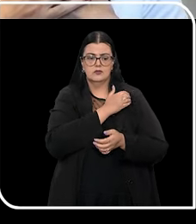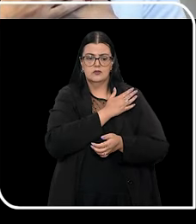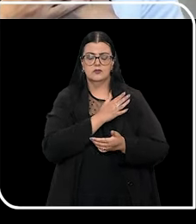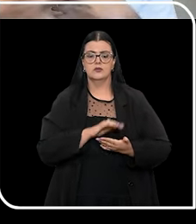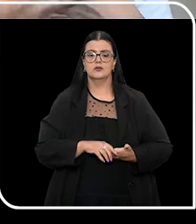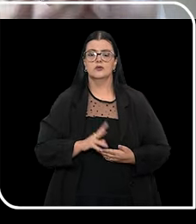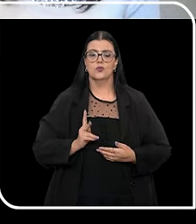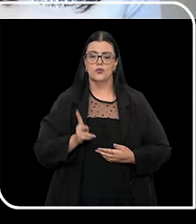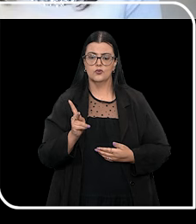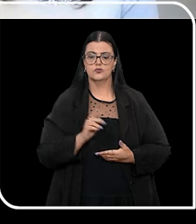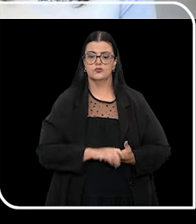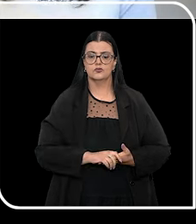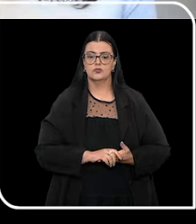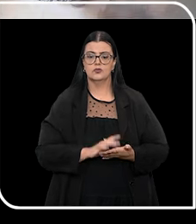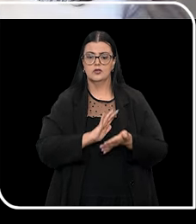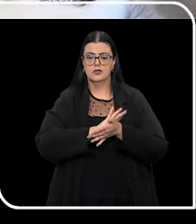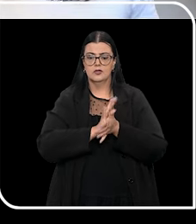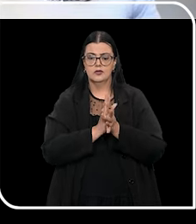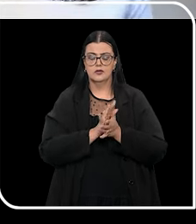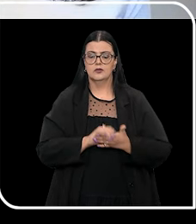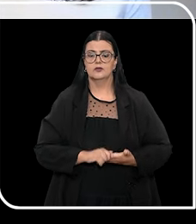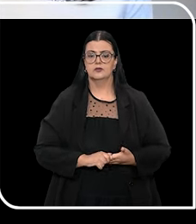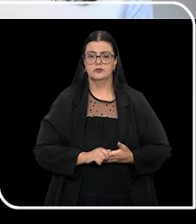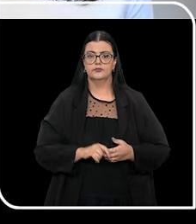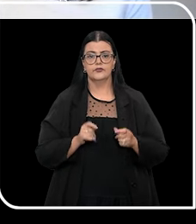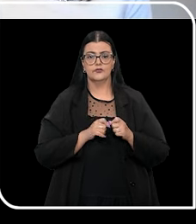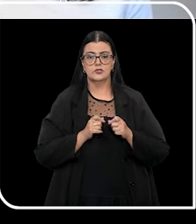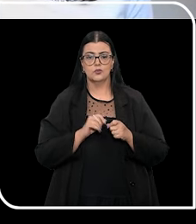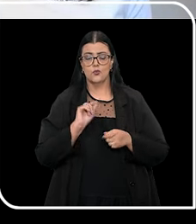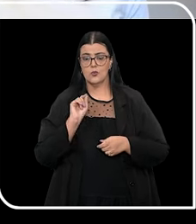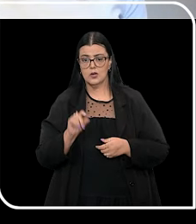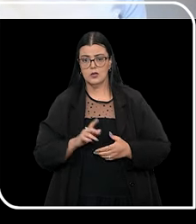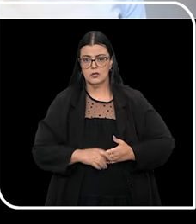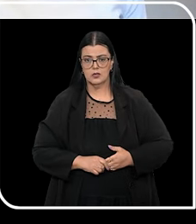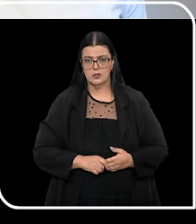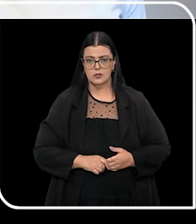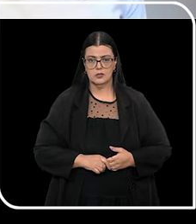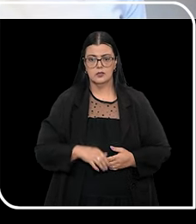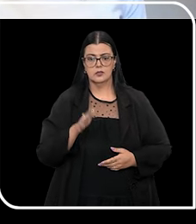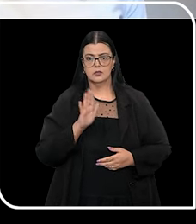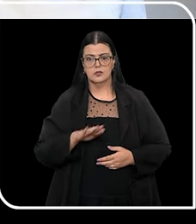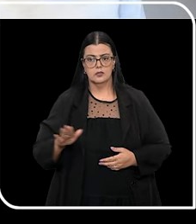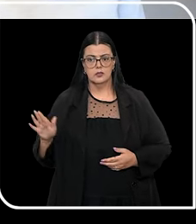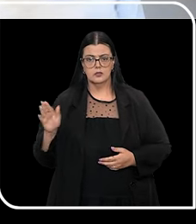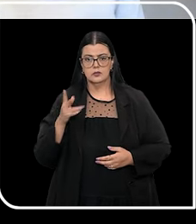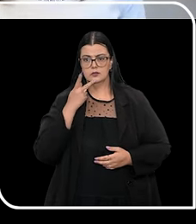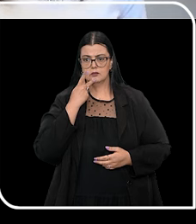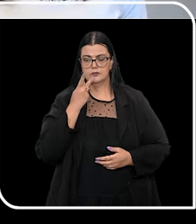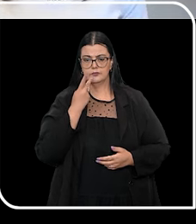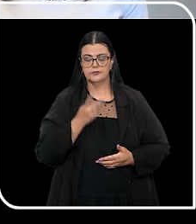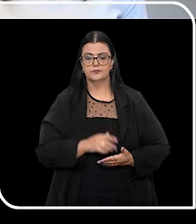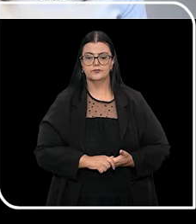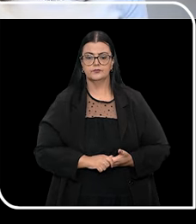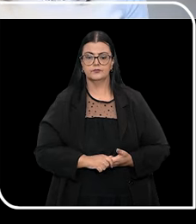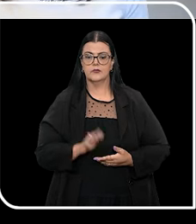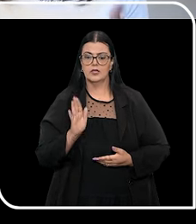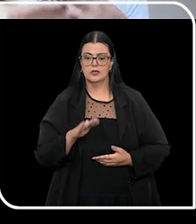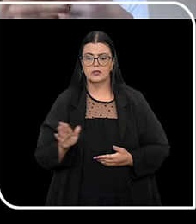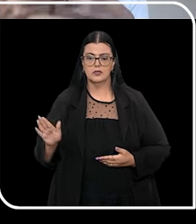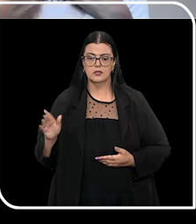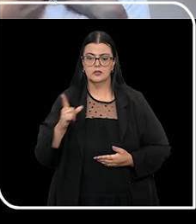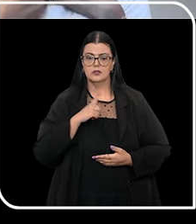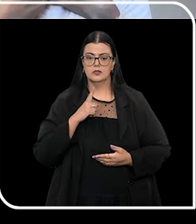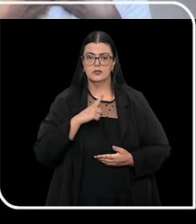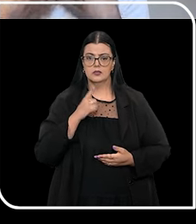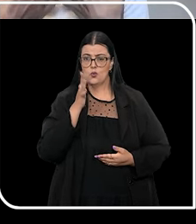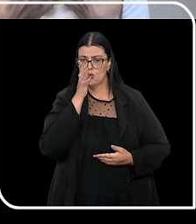uma pessoa com deficiência Continuo sendo capacitista e o que que a gente pode pode fazer com as nossas crianças né que é o nosso ponto a criança